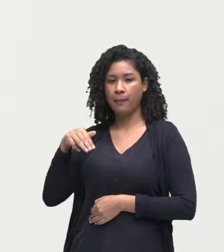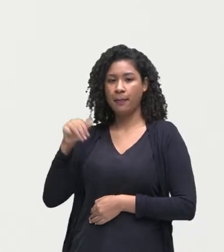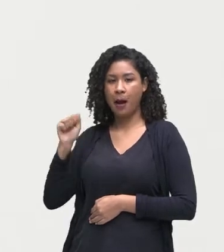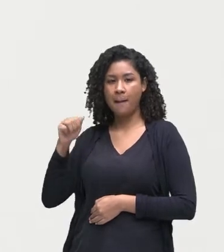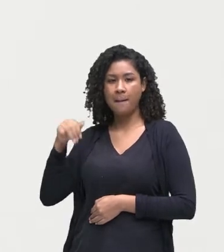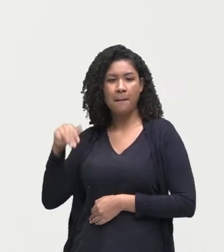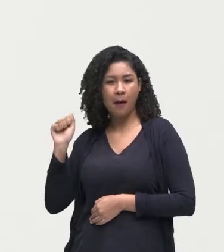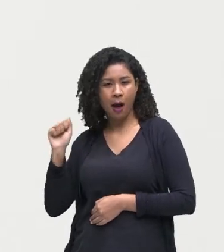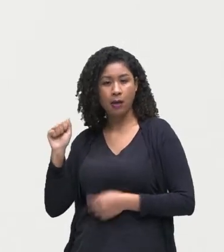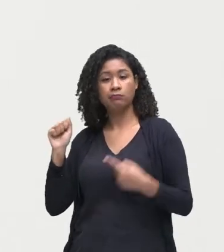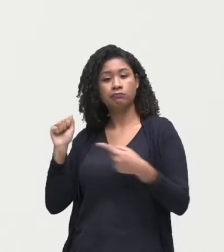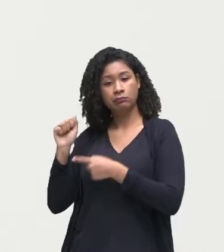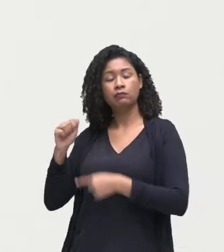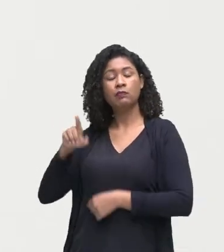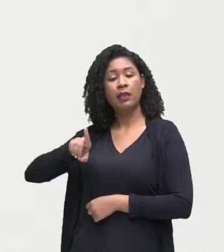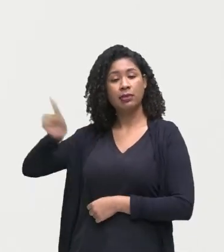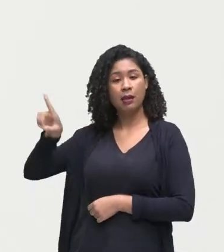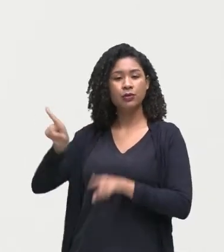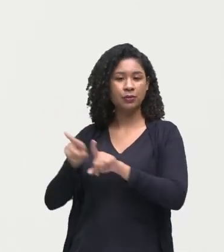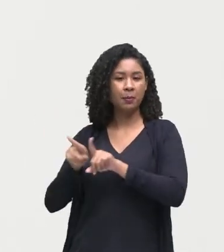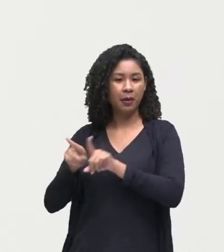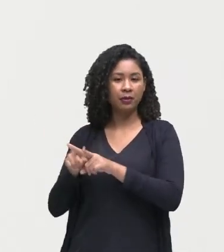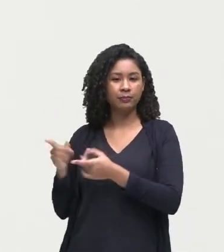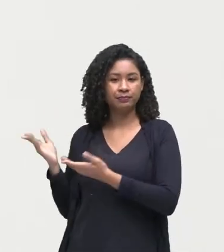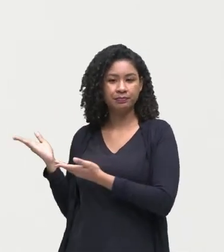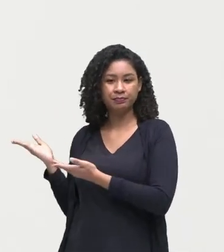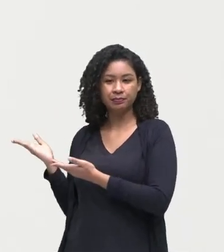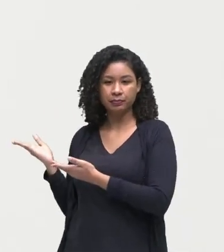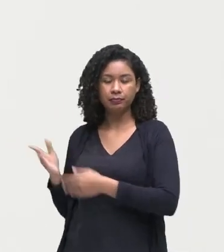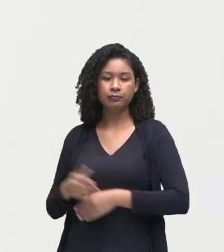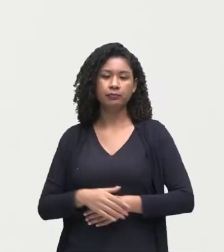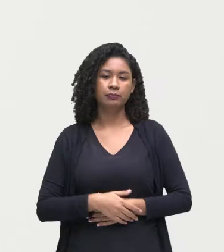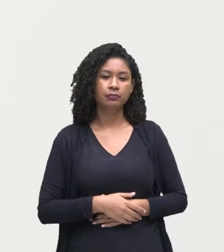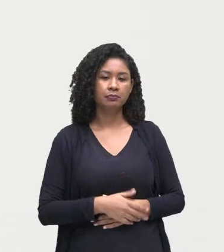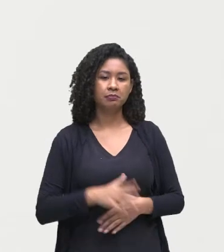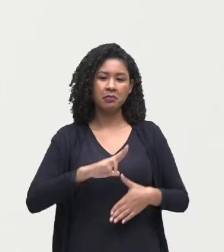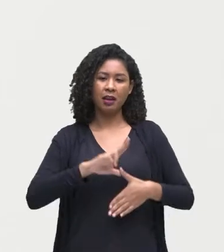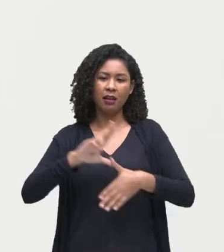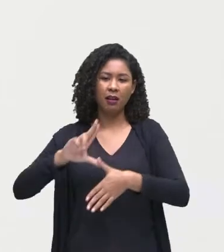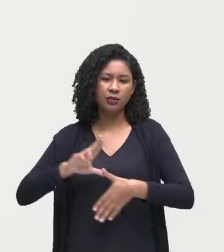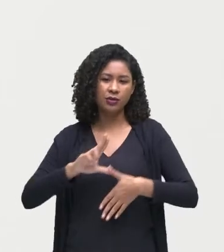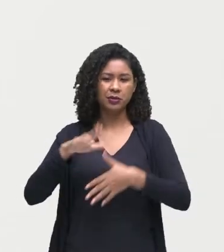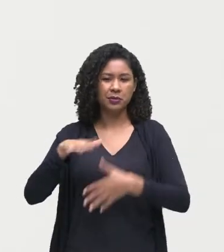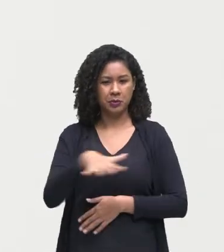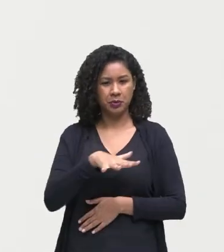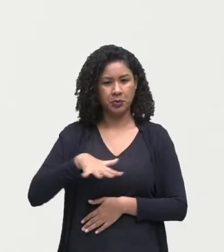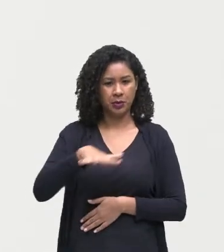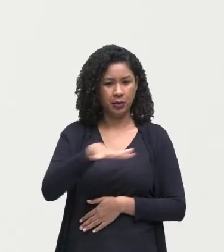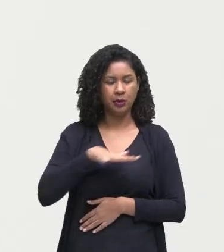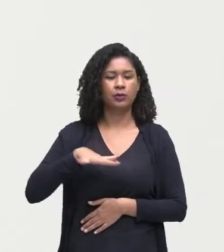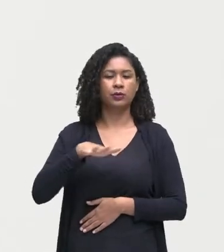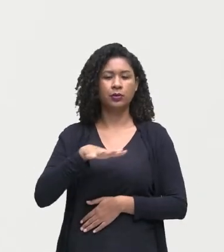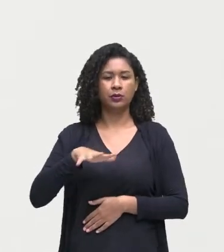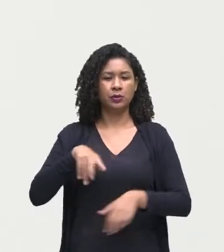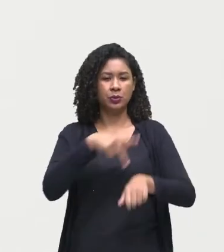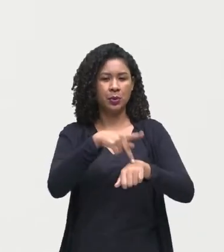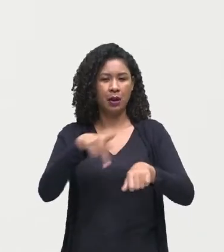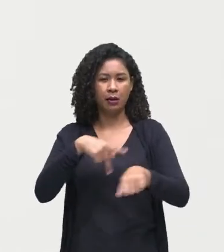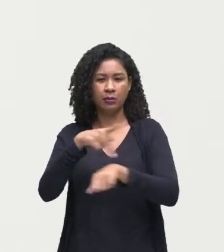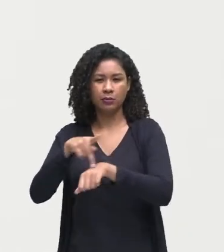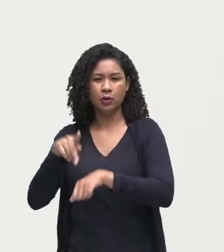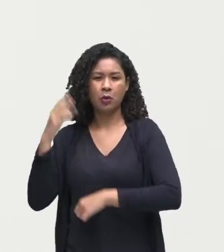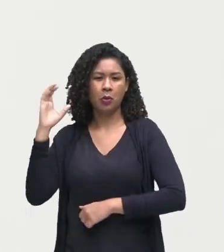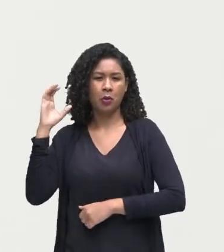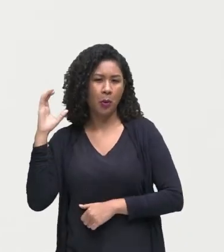irmãs aqui da região da América Latina, né? Esses países que ficam circundando aqui a